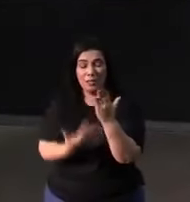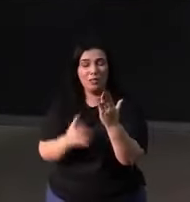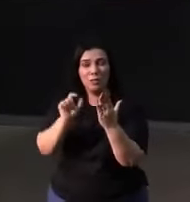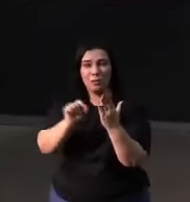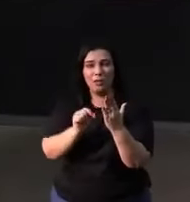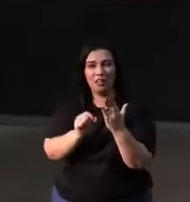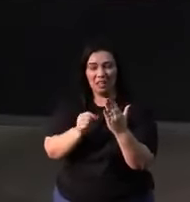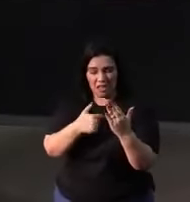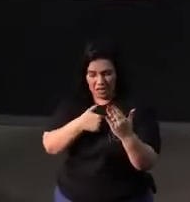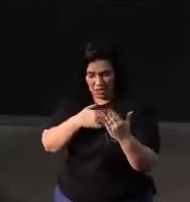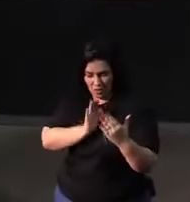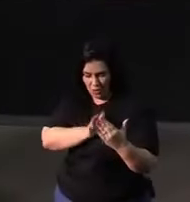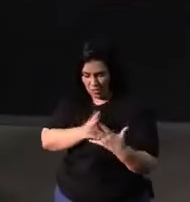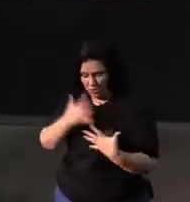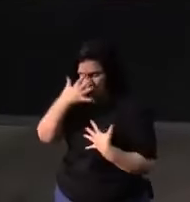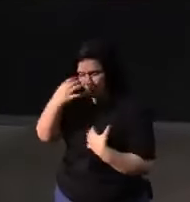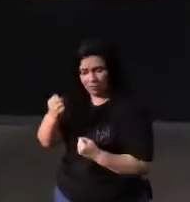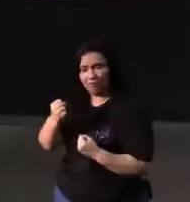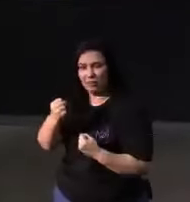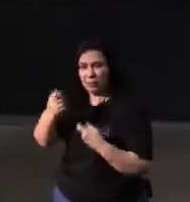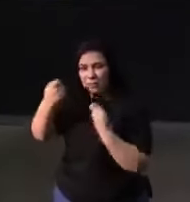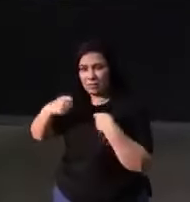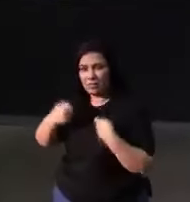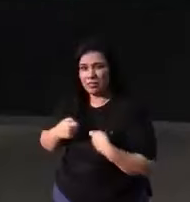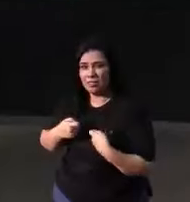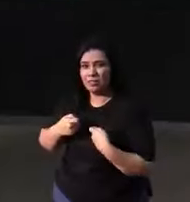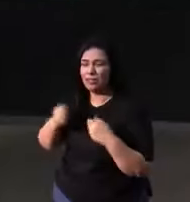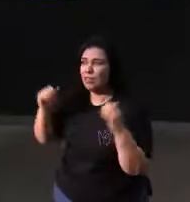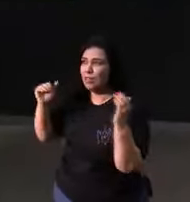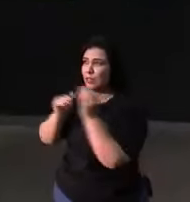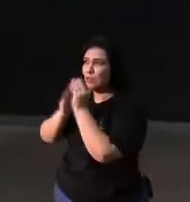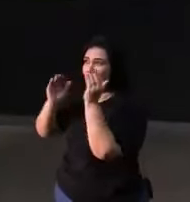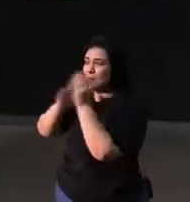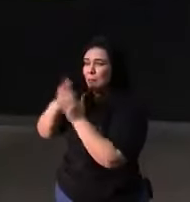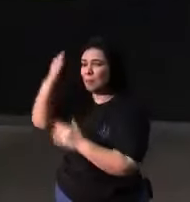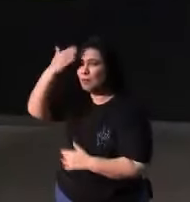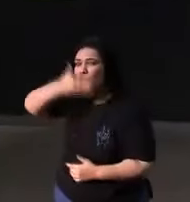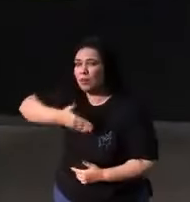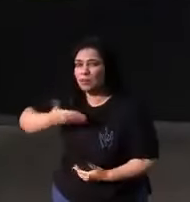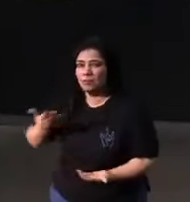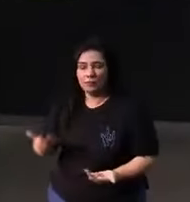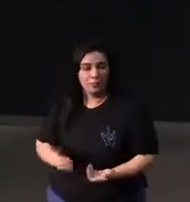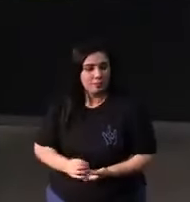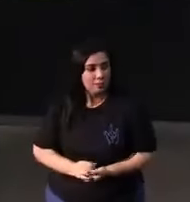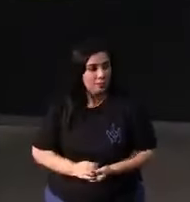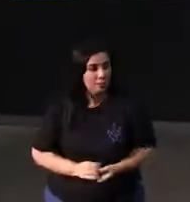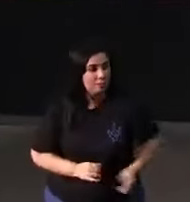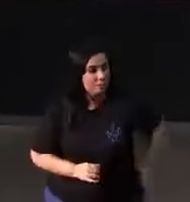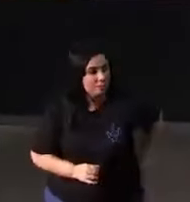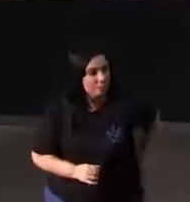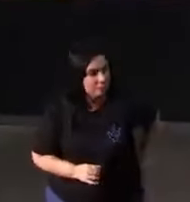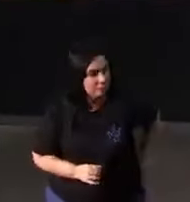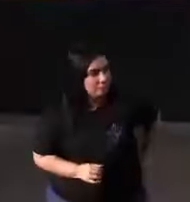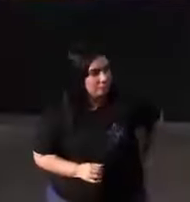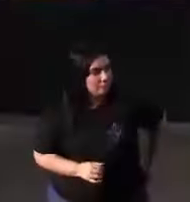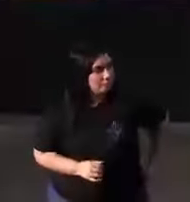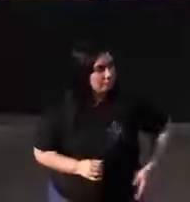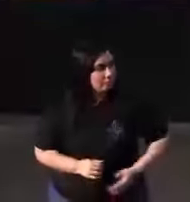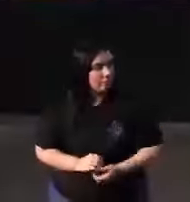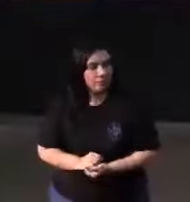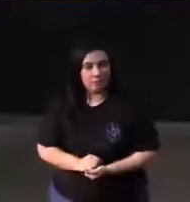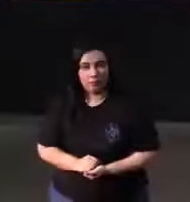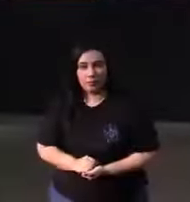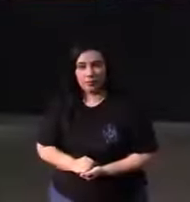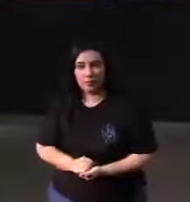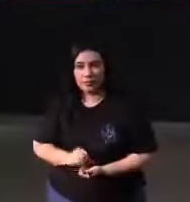coração, é necessário confessar com os lábios que Jesus é o Senhor. Isso, venha, meu amado. Se você está